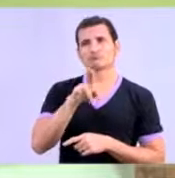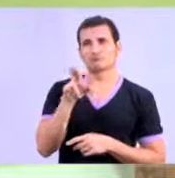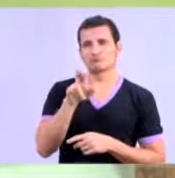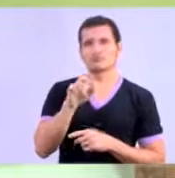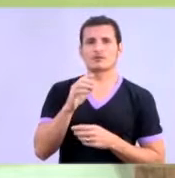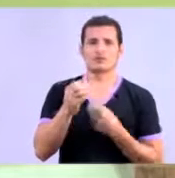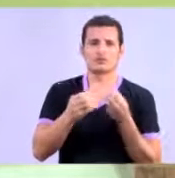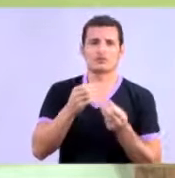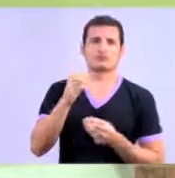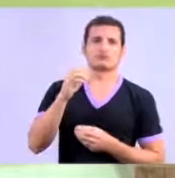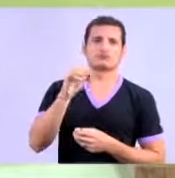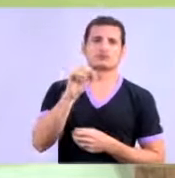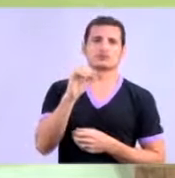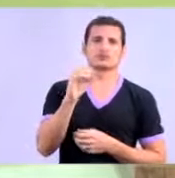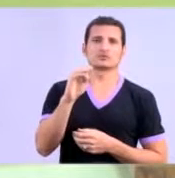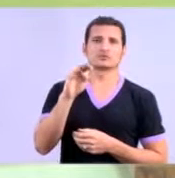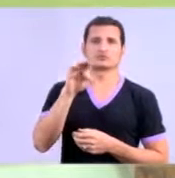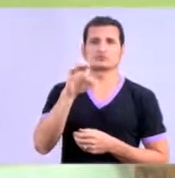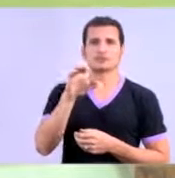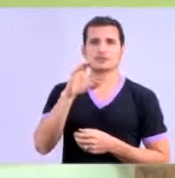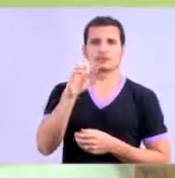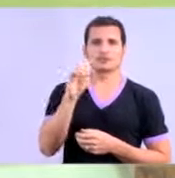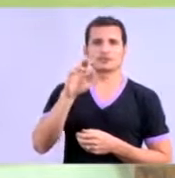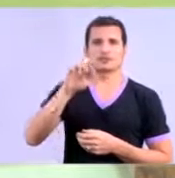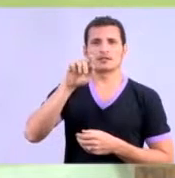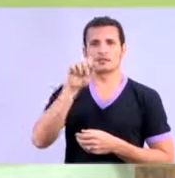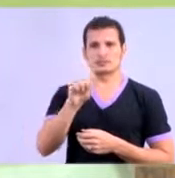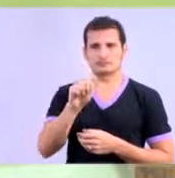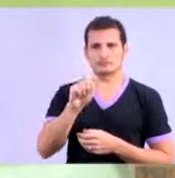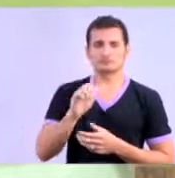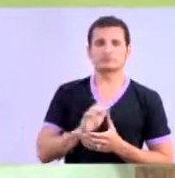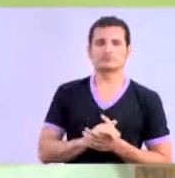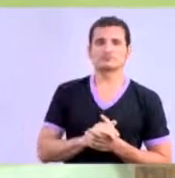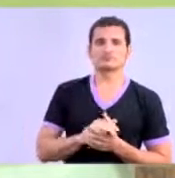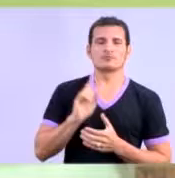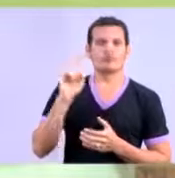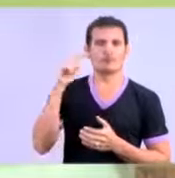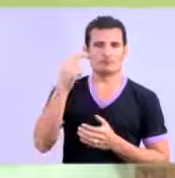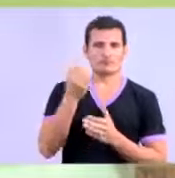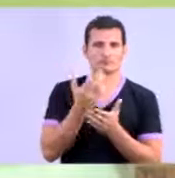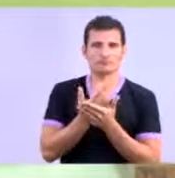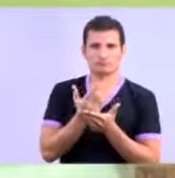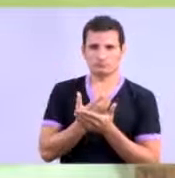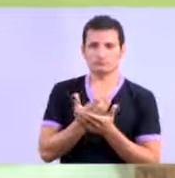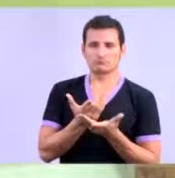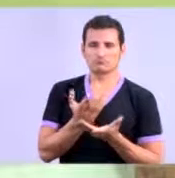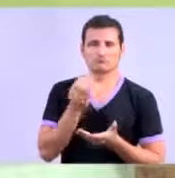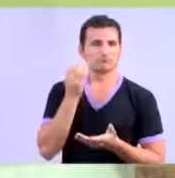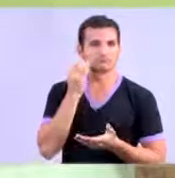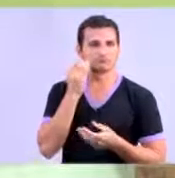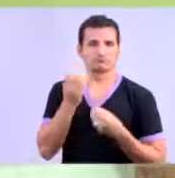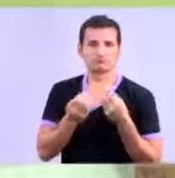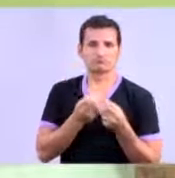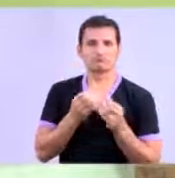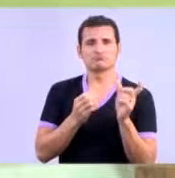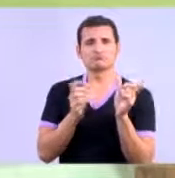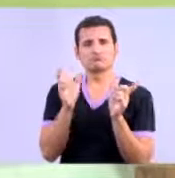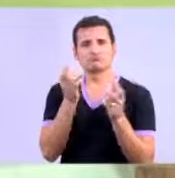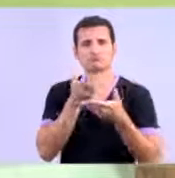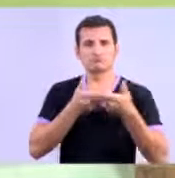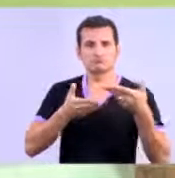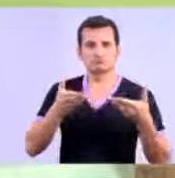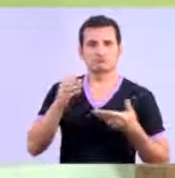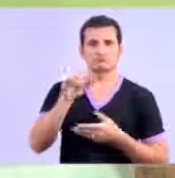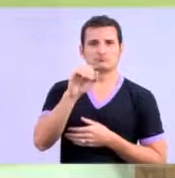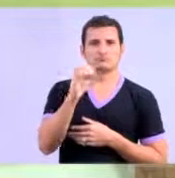da sobrecarga dos métodos, tá? E nós vamos ver mais para frente uma relações entre classes, e nós vamos ver que uma